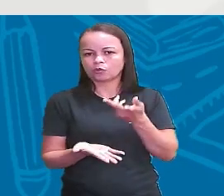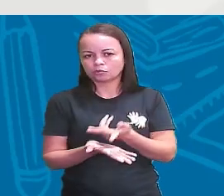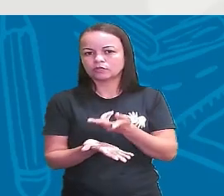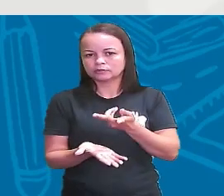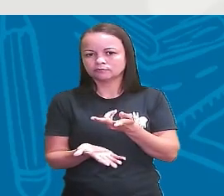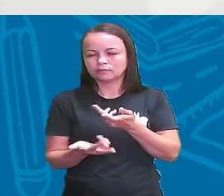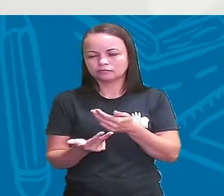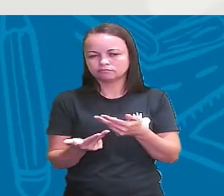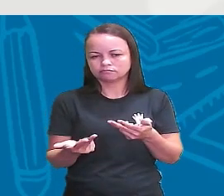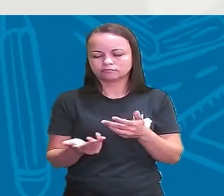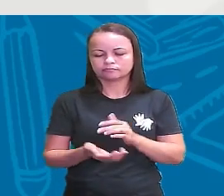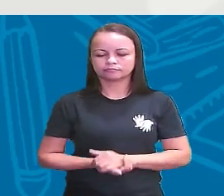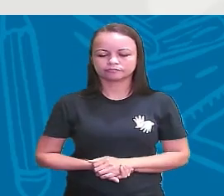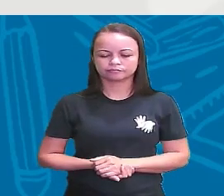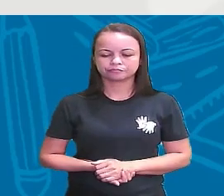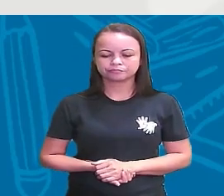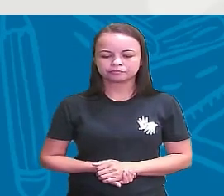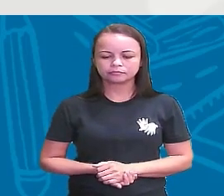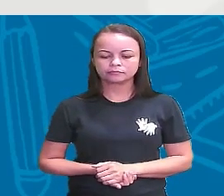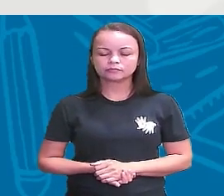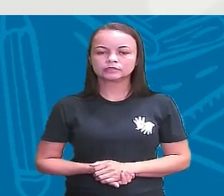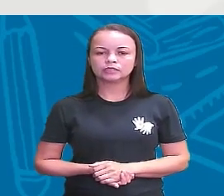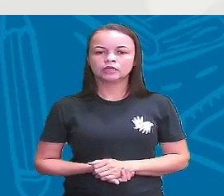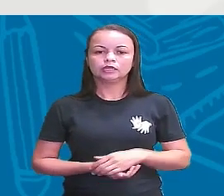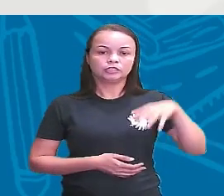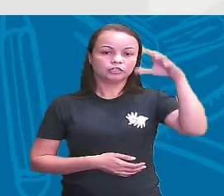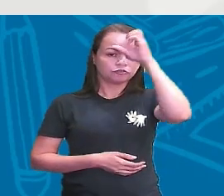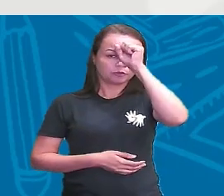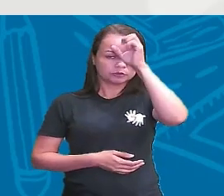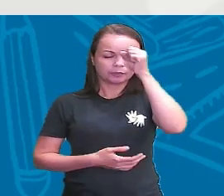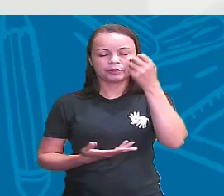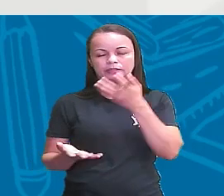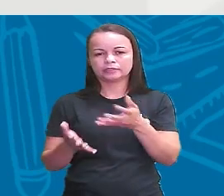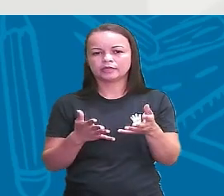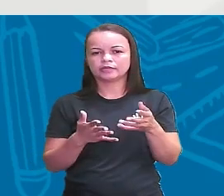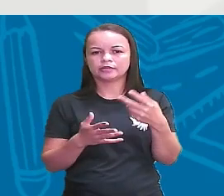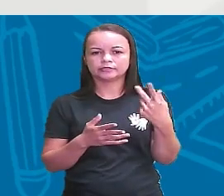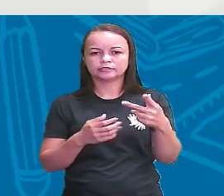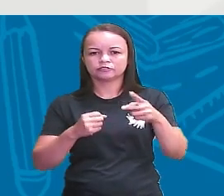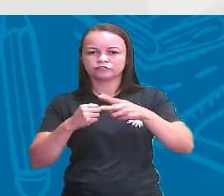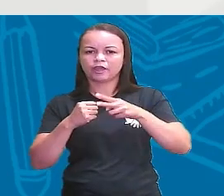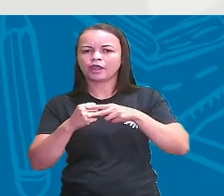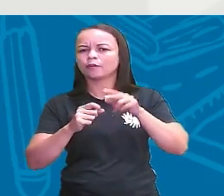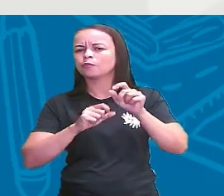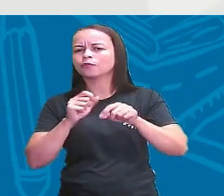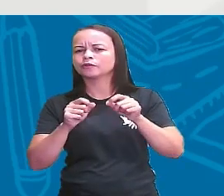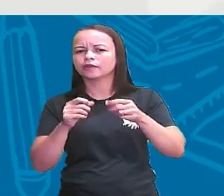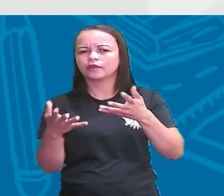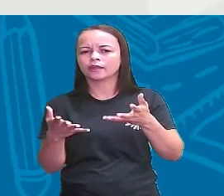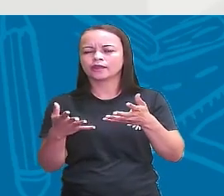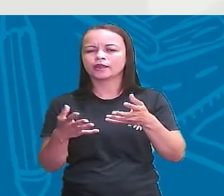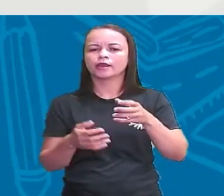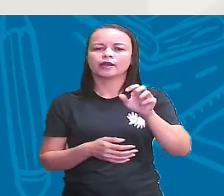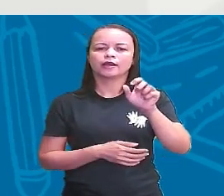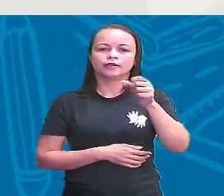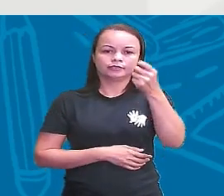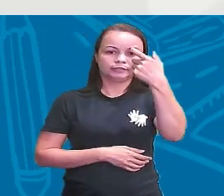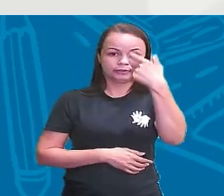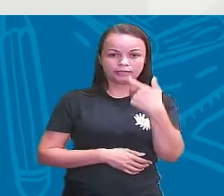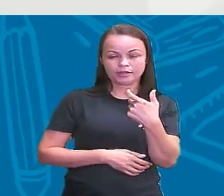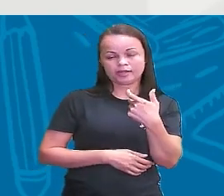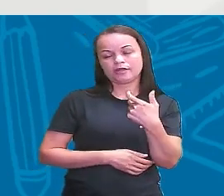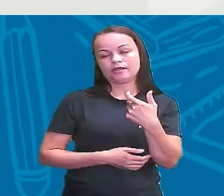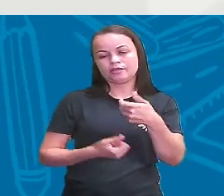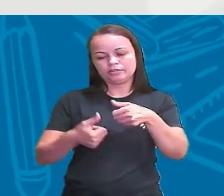tá bom? E a gente vai aprender esse modo e esse tempo verbal de que verbos ser e estar. O